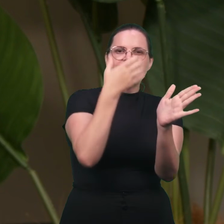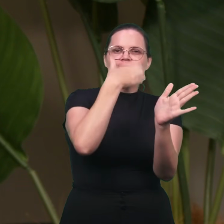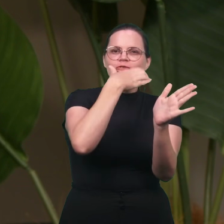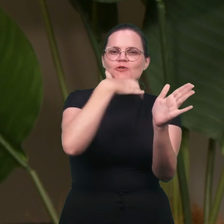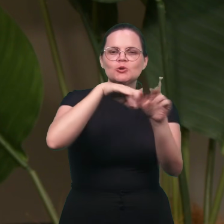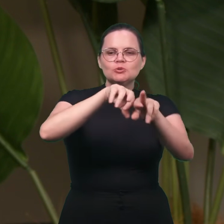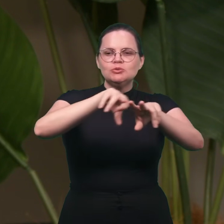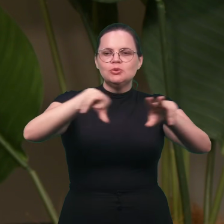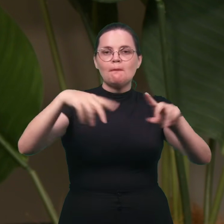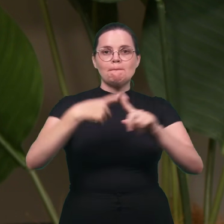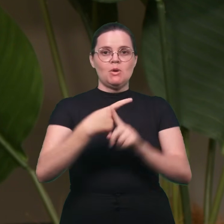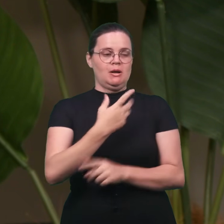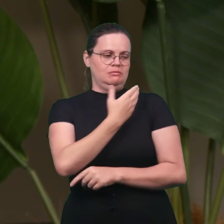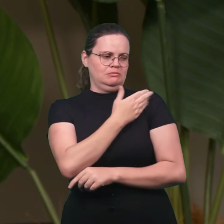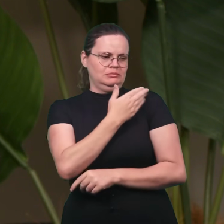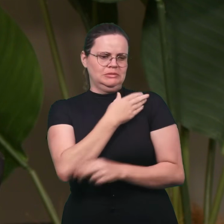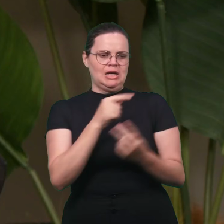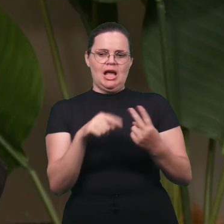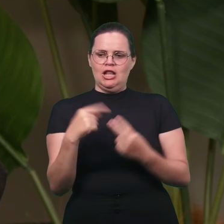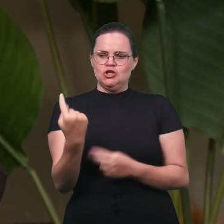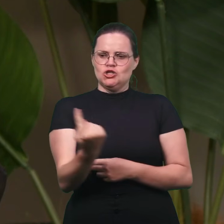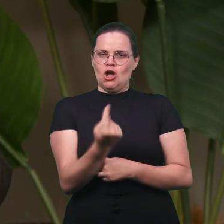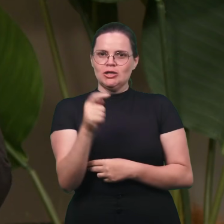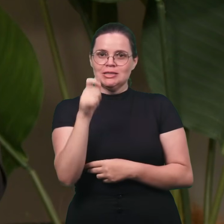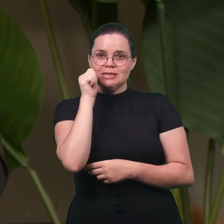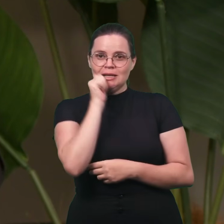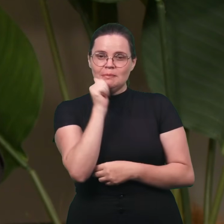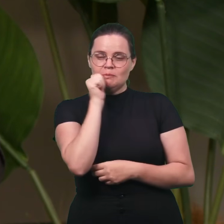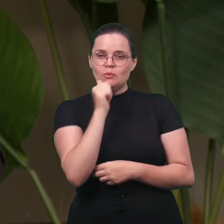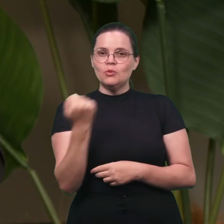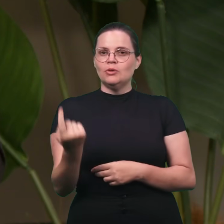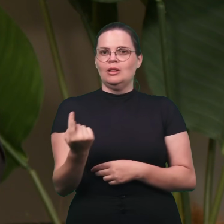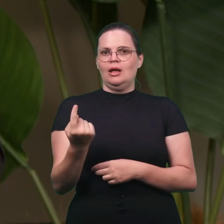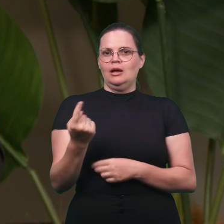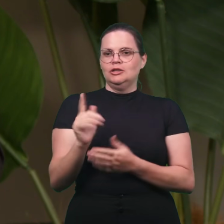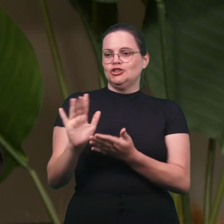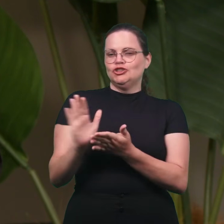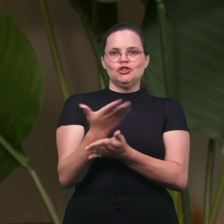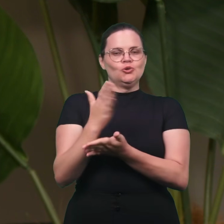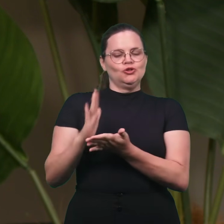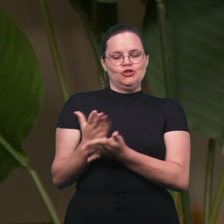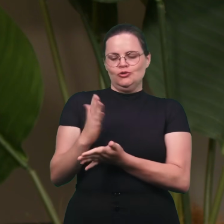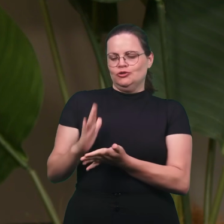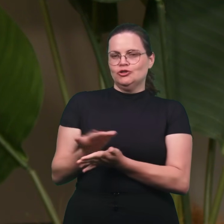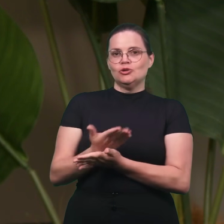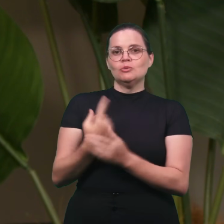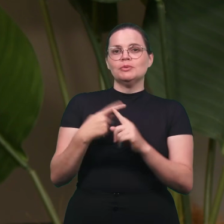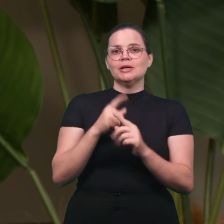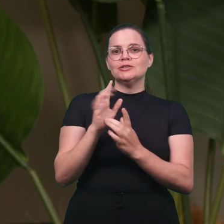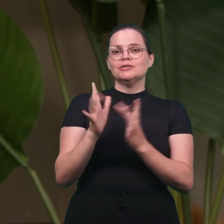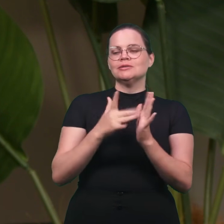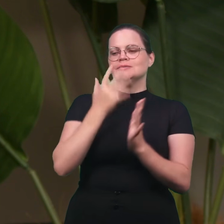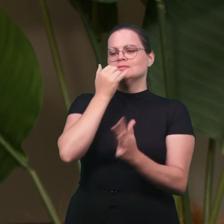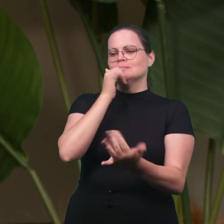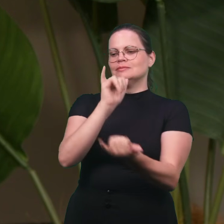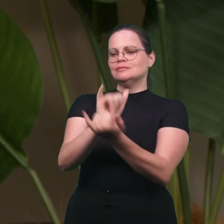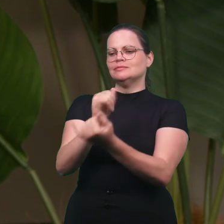preconceito, né, da solidão daquela mulher, mas o Senhor também